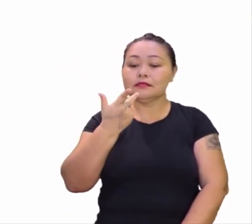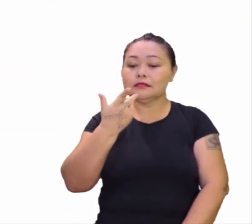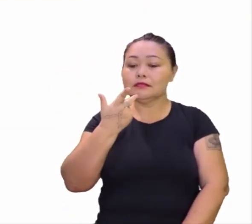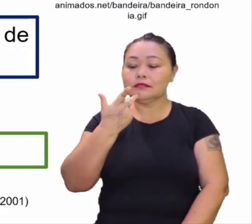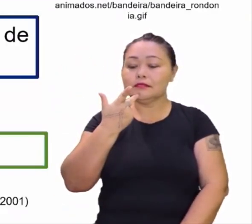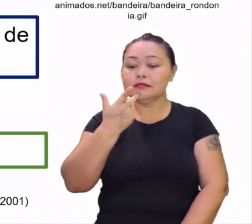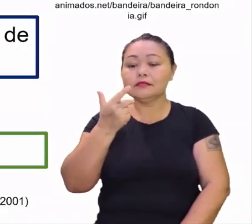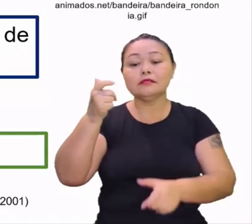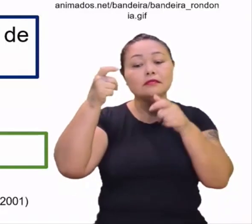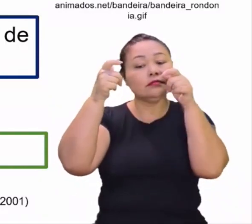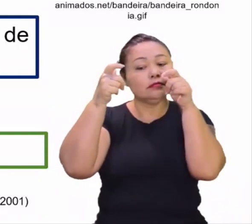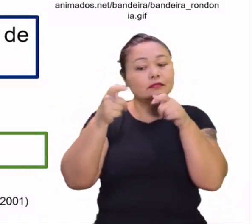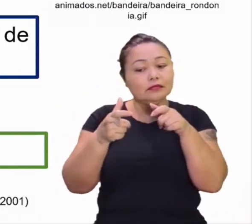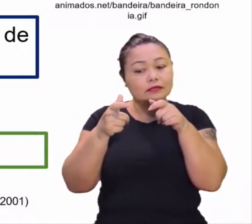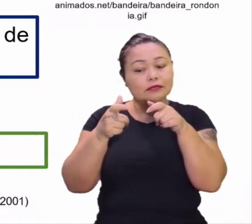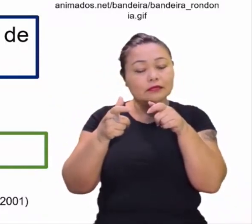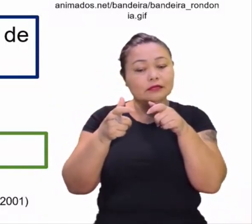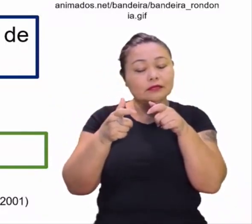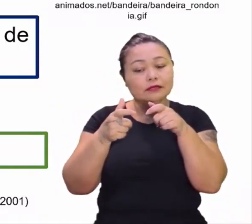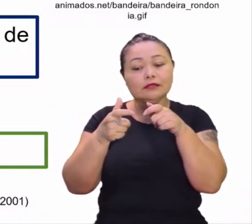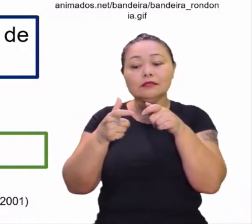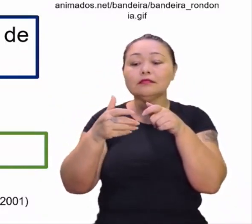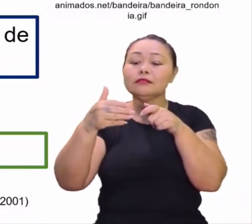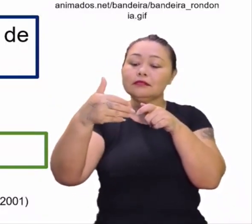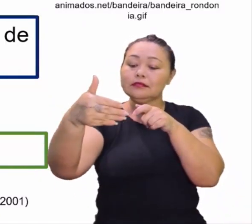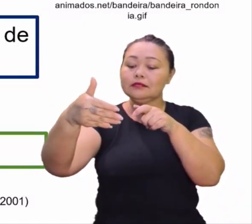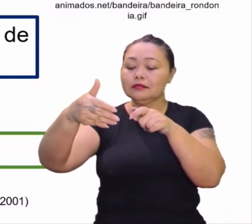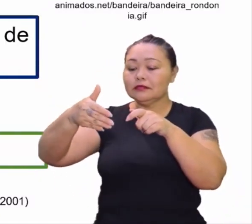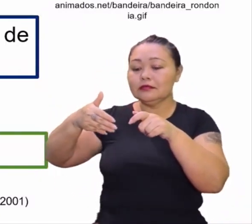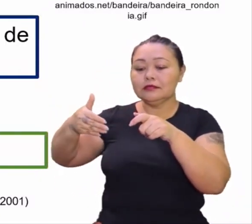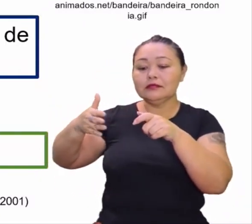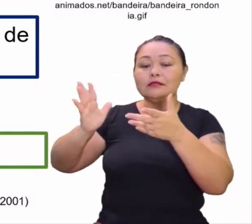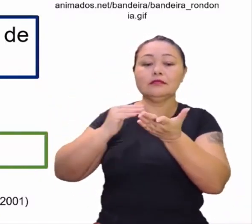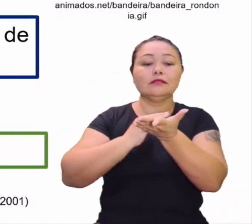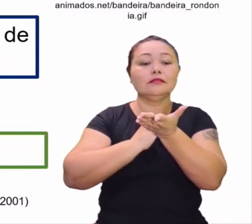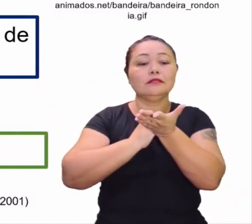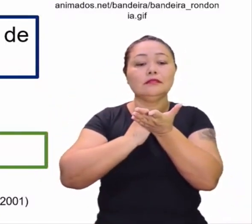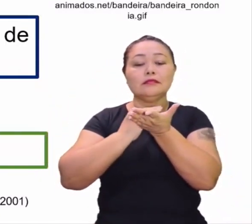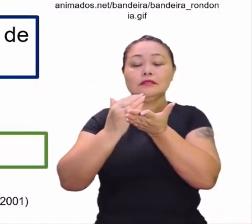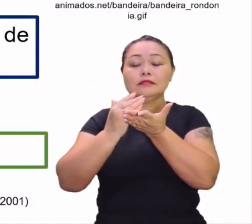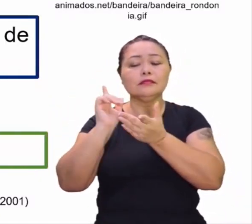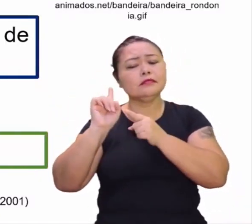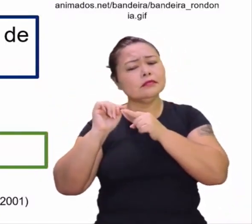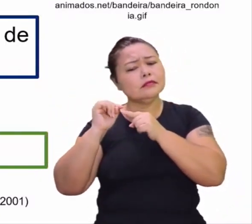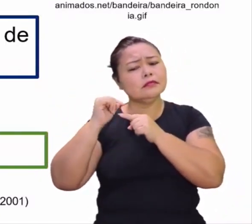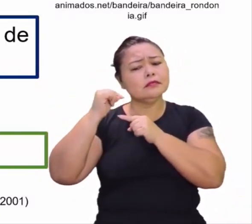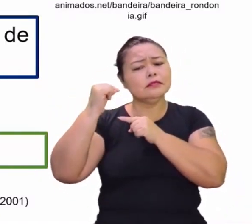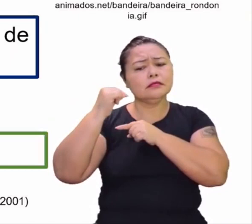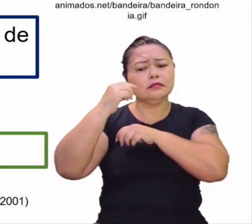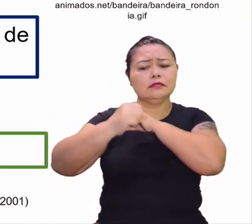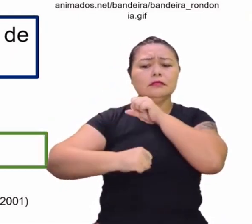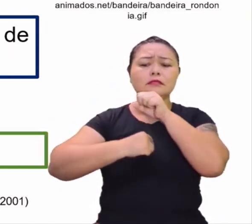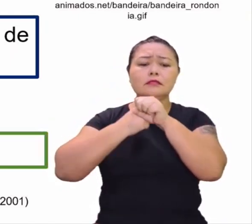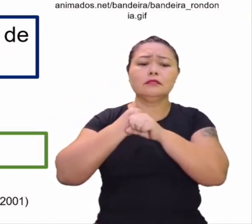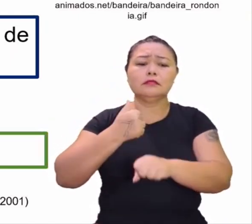da localização geográfica. Começa lá em